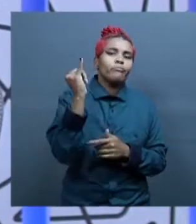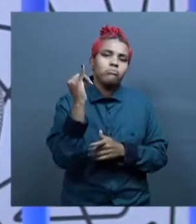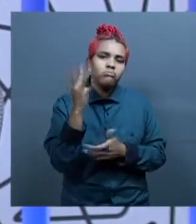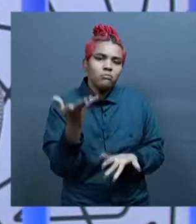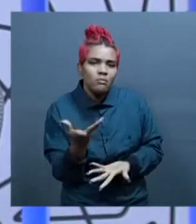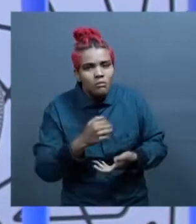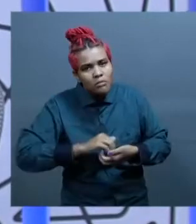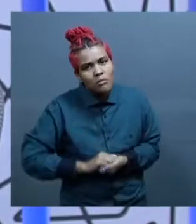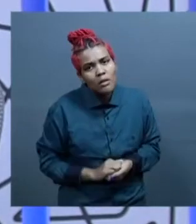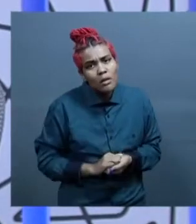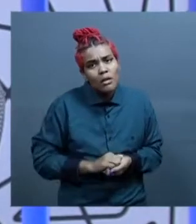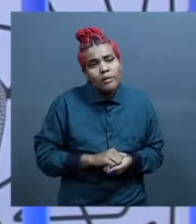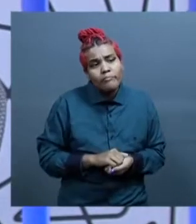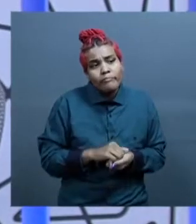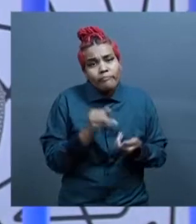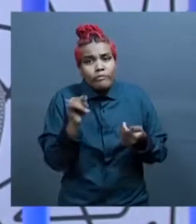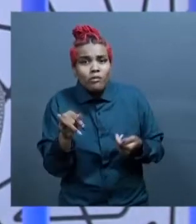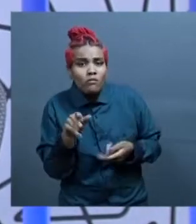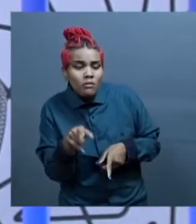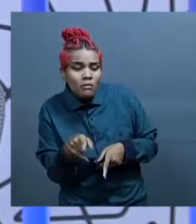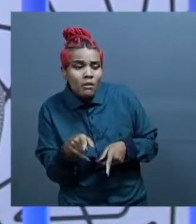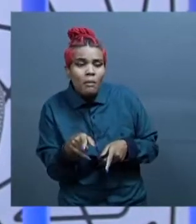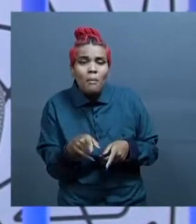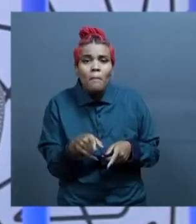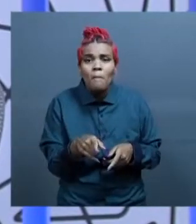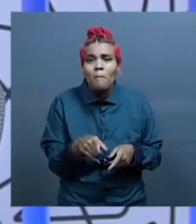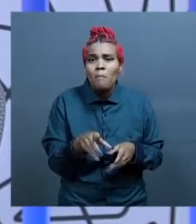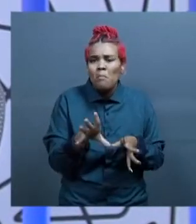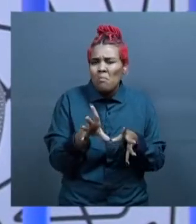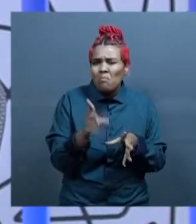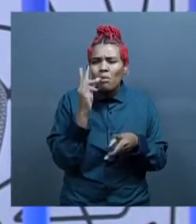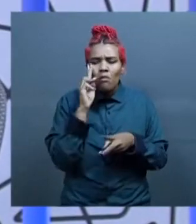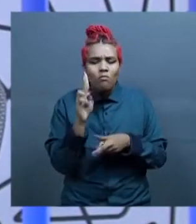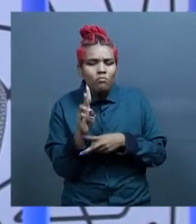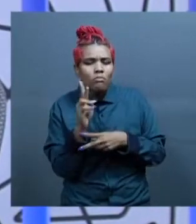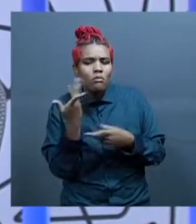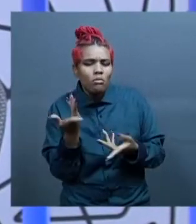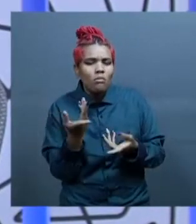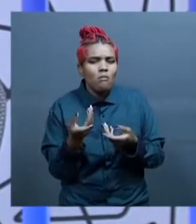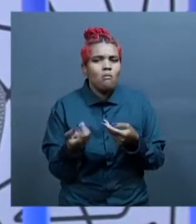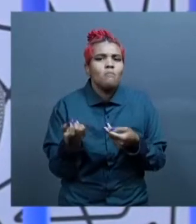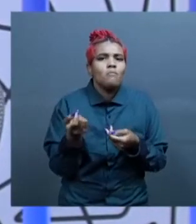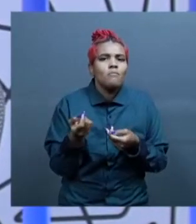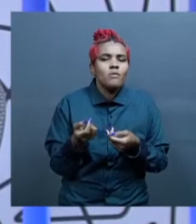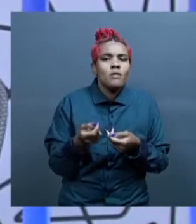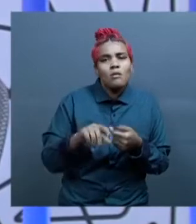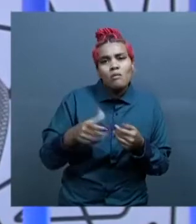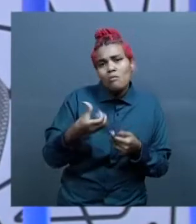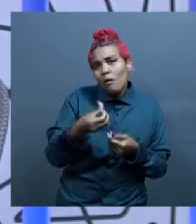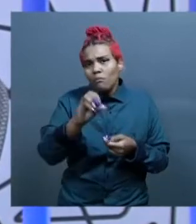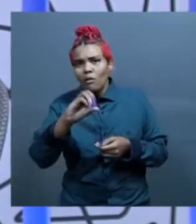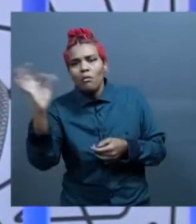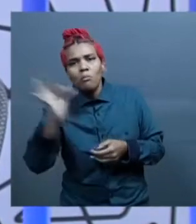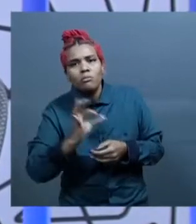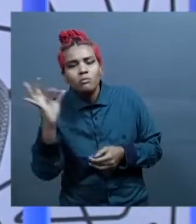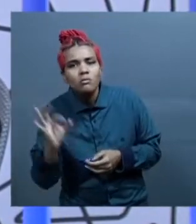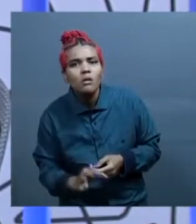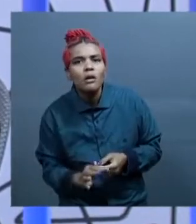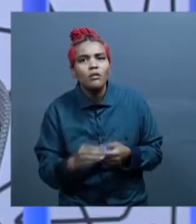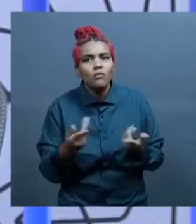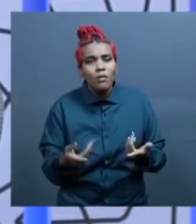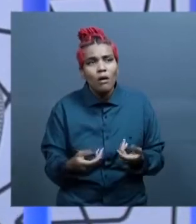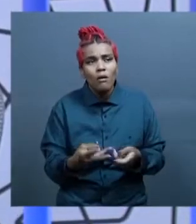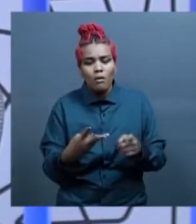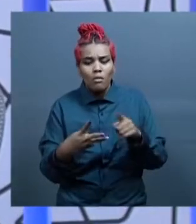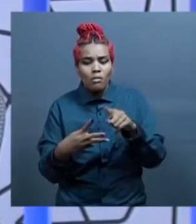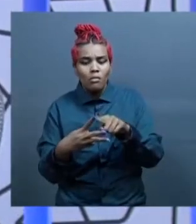conhecia você pega os outros 60% da poluição que está relacionado a efeitos tucson do livro quatro grupos com isso em outros estados